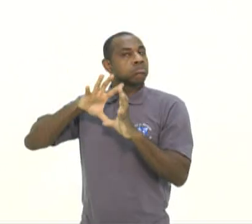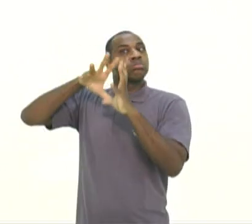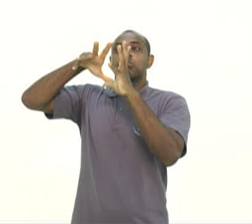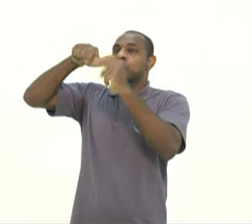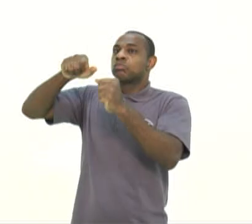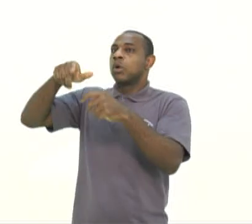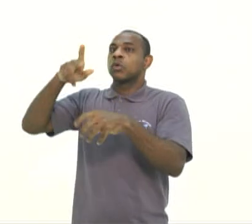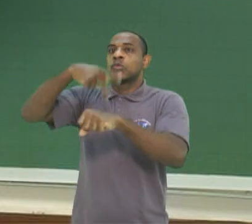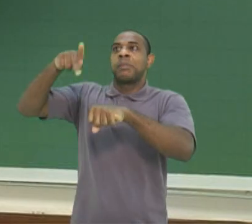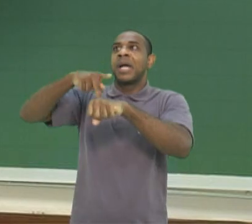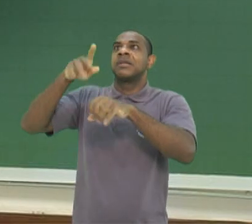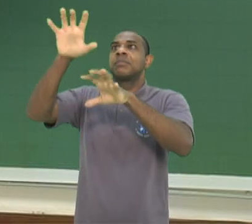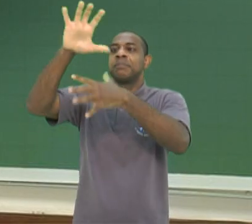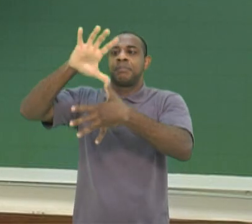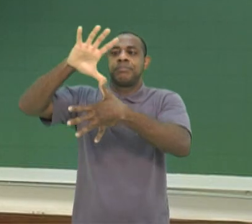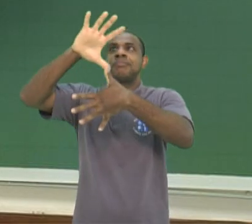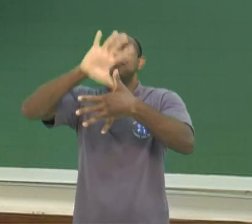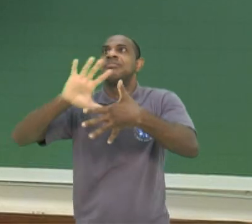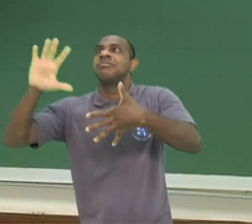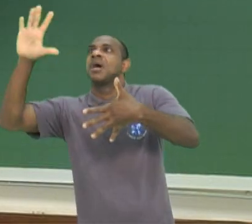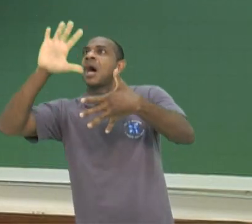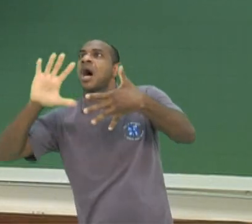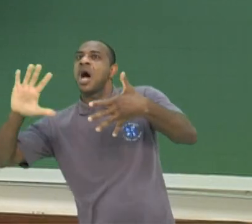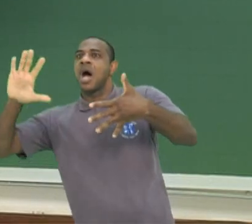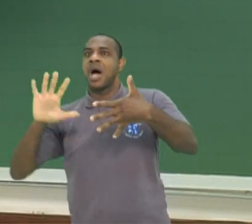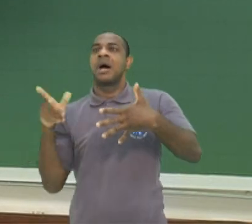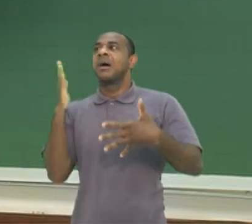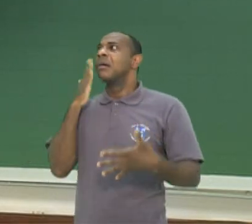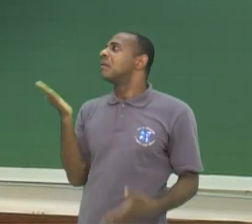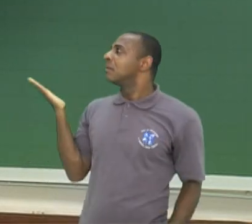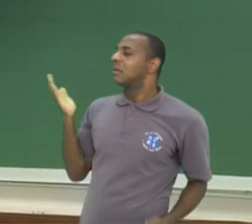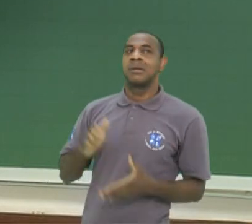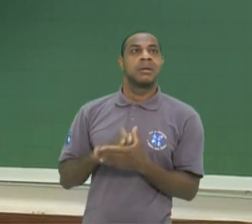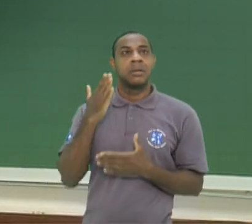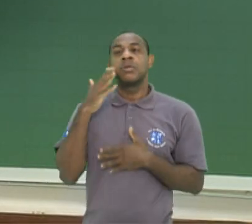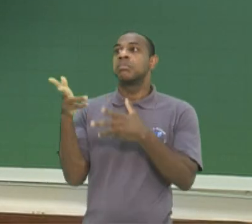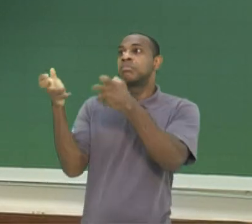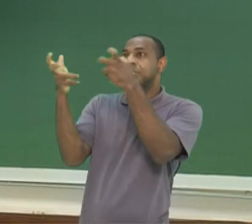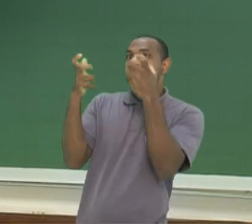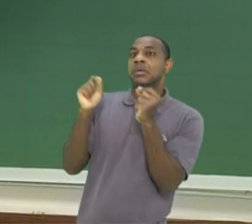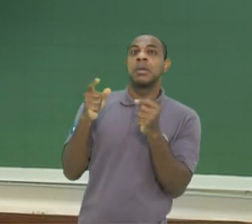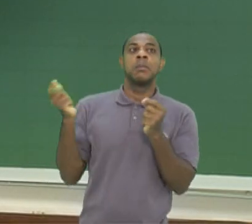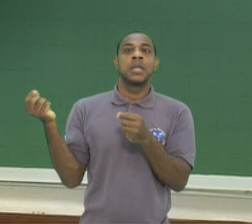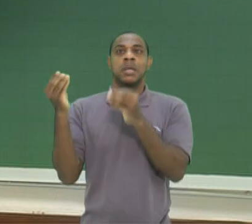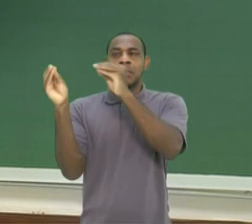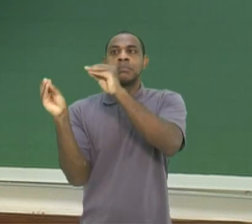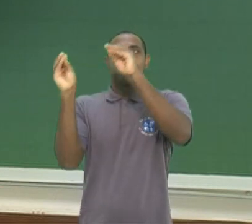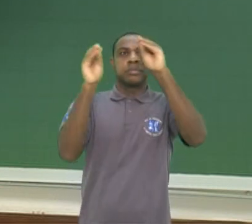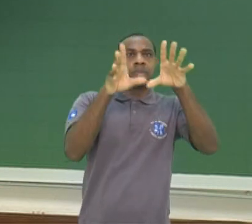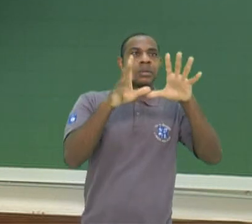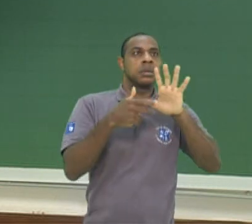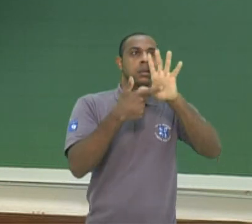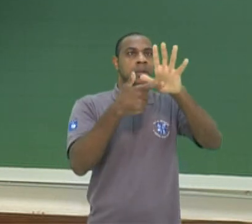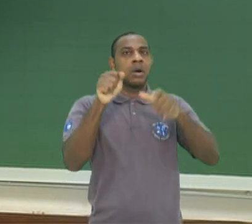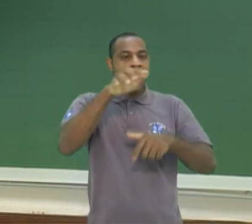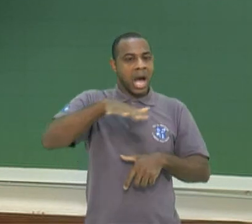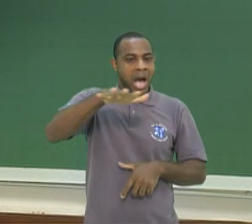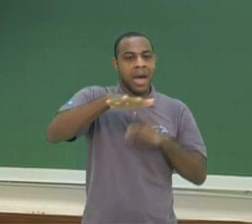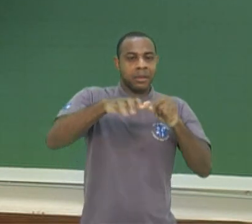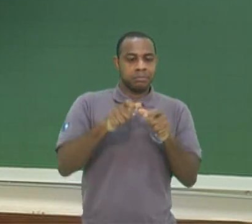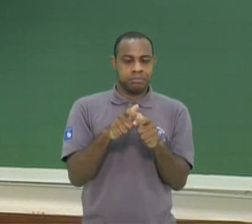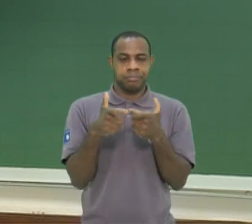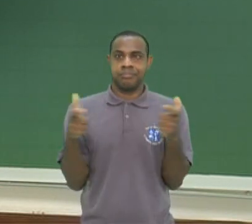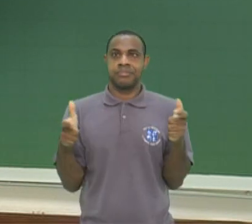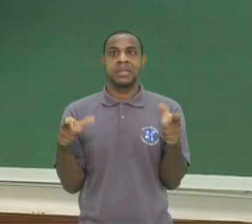os continentes, no mundo como um todo. E ao espacializar, a gente consegue representar a sua área de